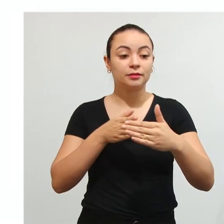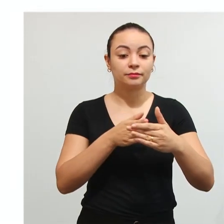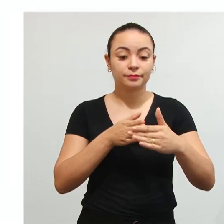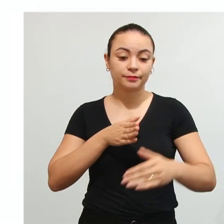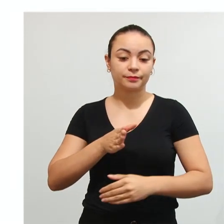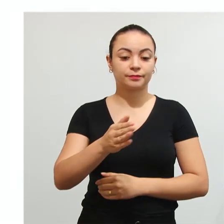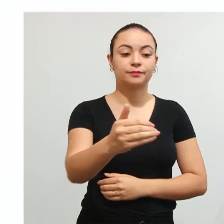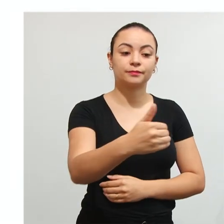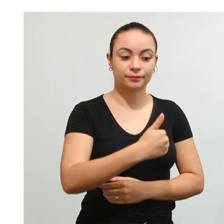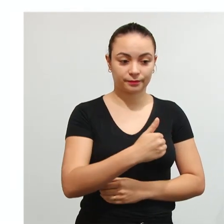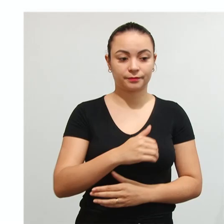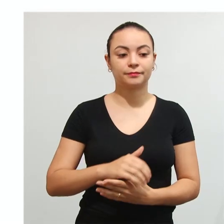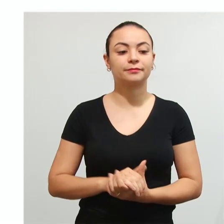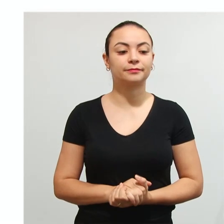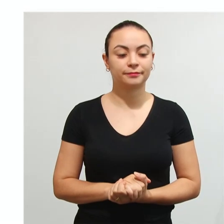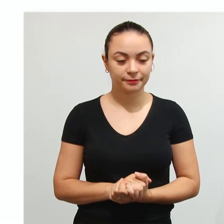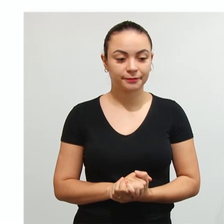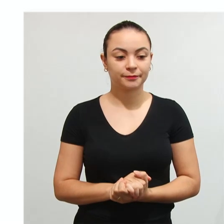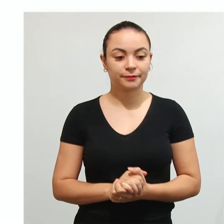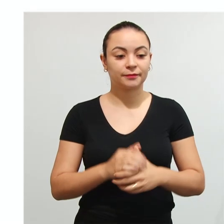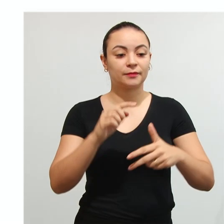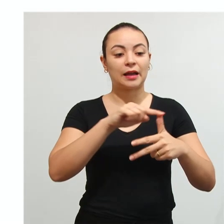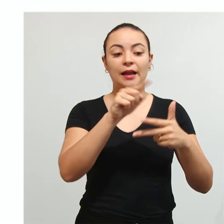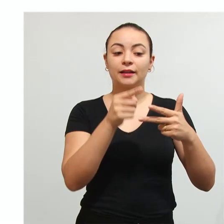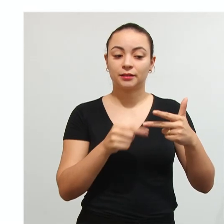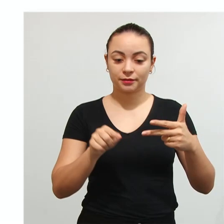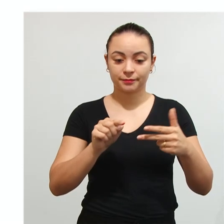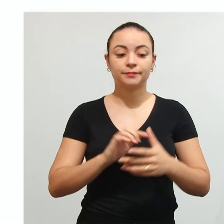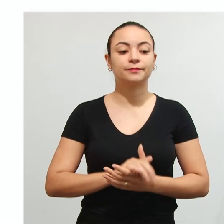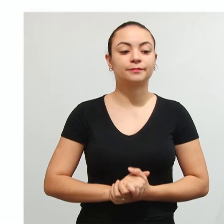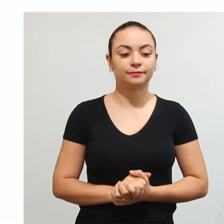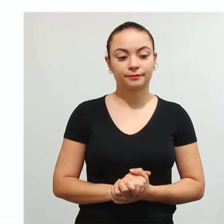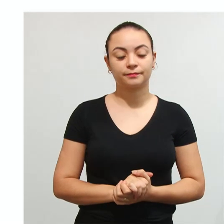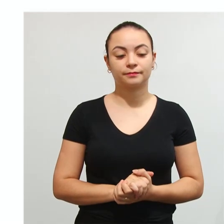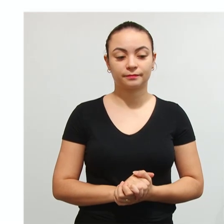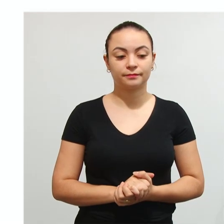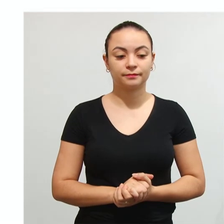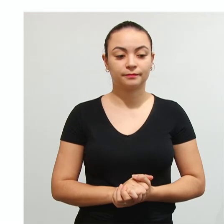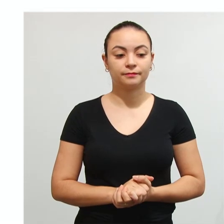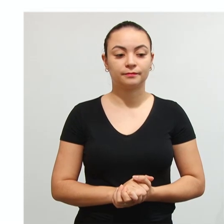sucessivamente. E depois, aplicando esse conceito de